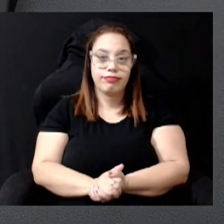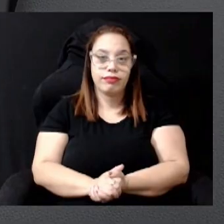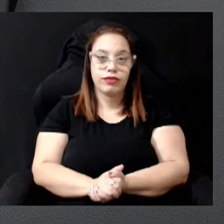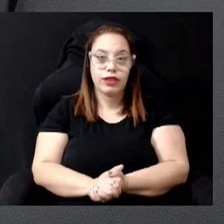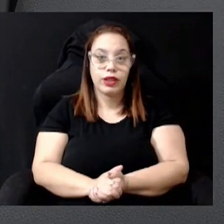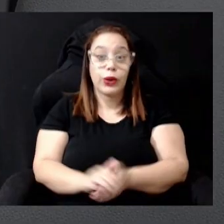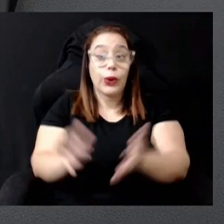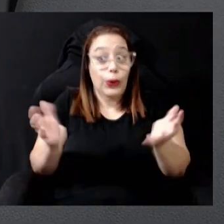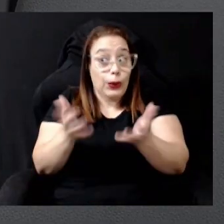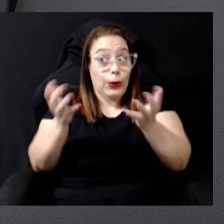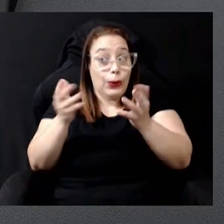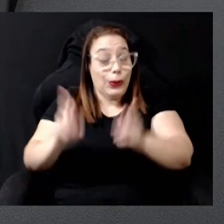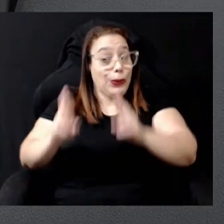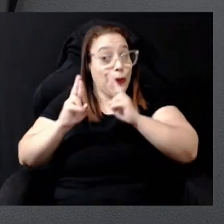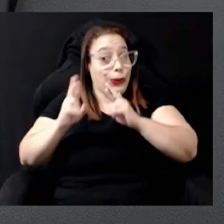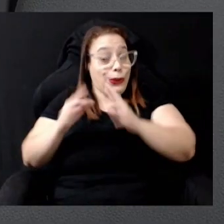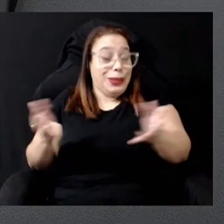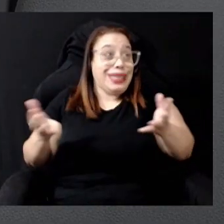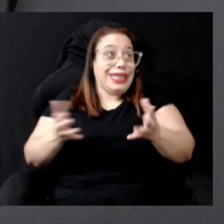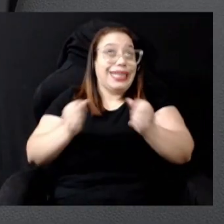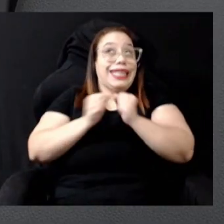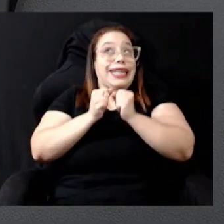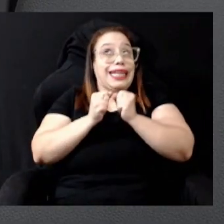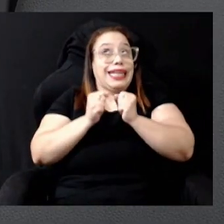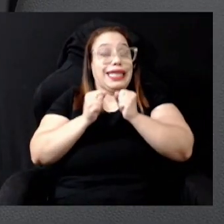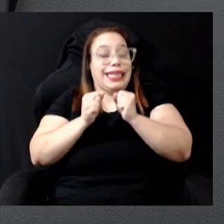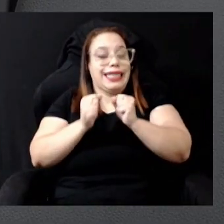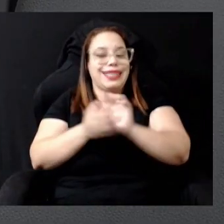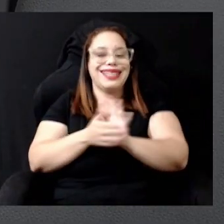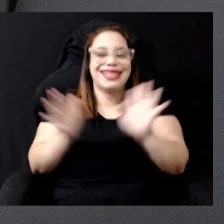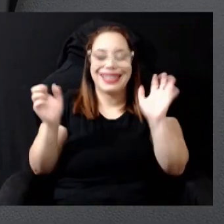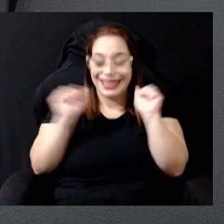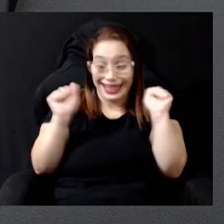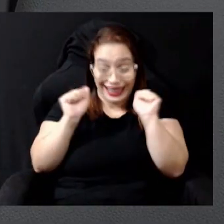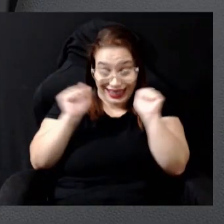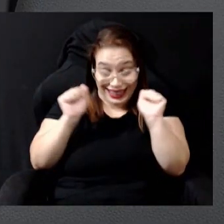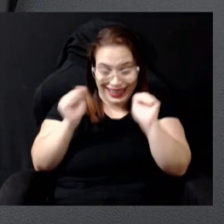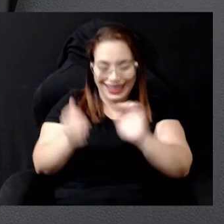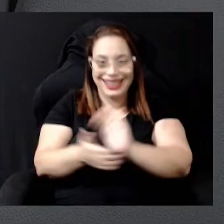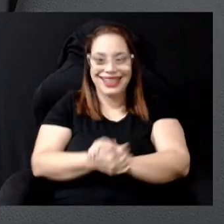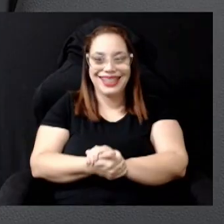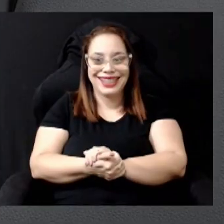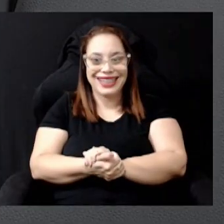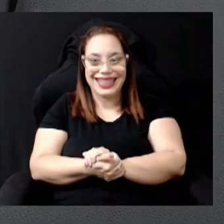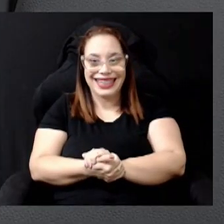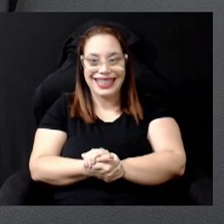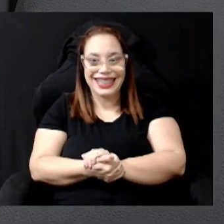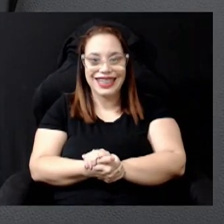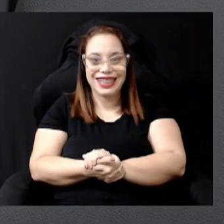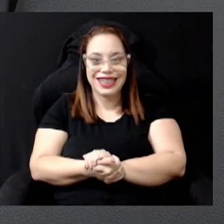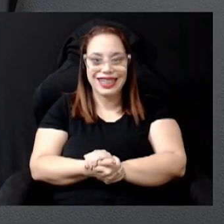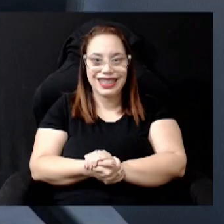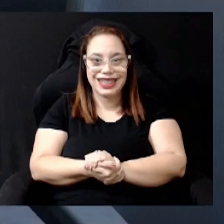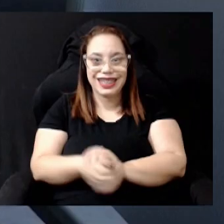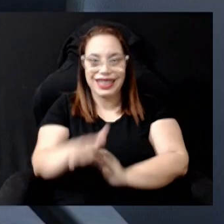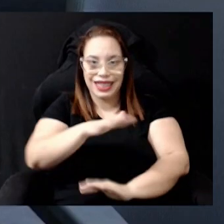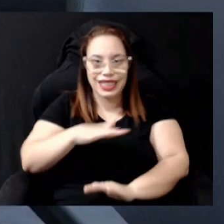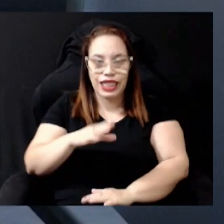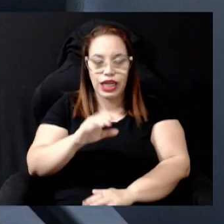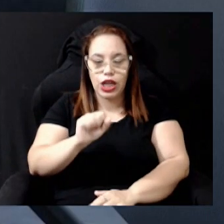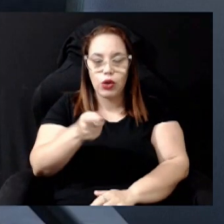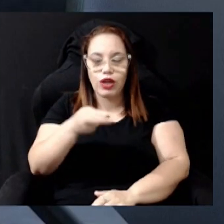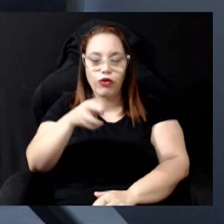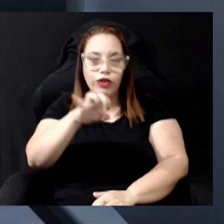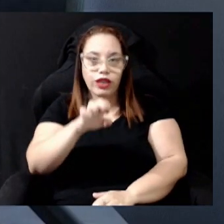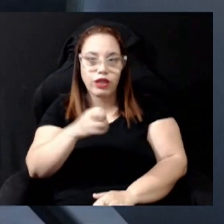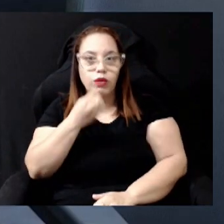nesse movimento e animados que, de fato, vai sair essa escola e vai atender toda aquela região de São Vicente ali. Bom,